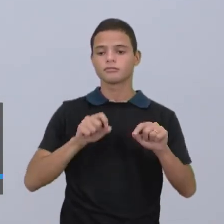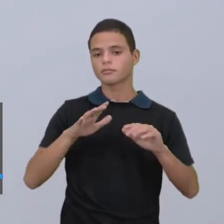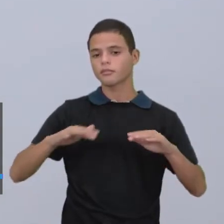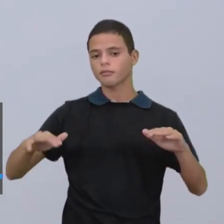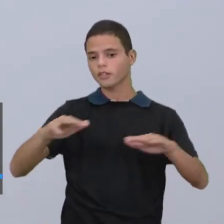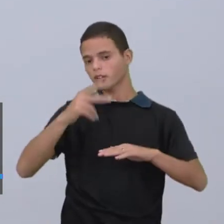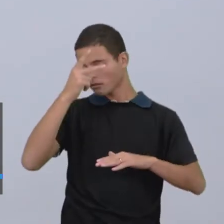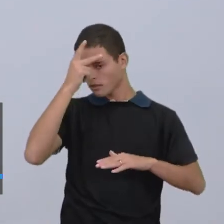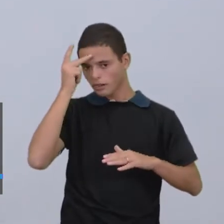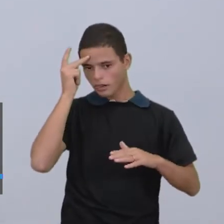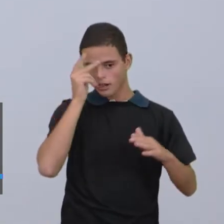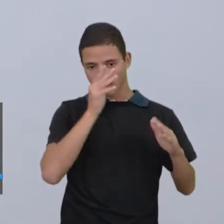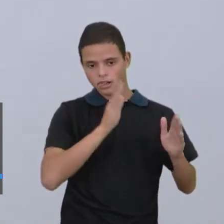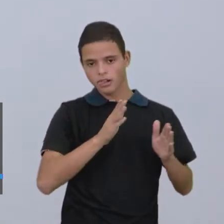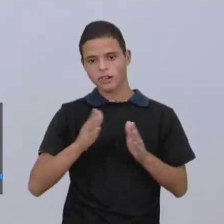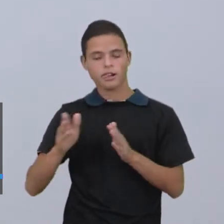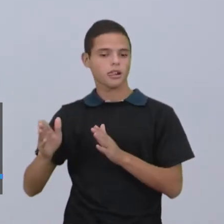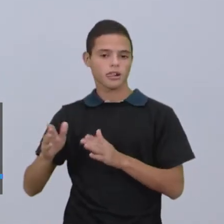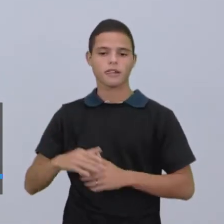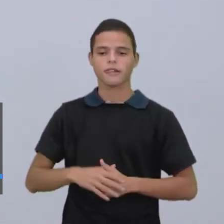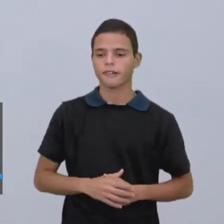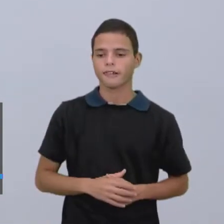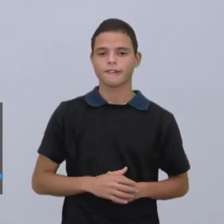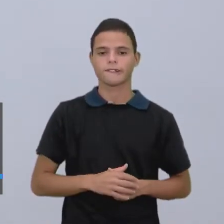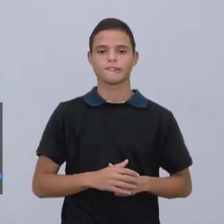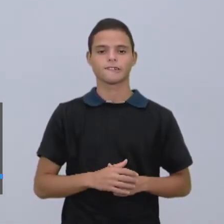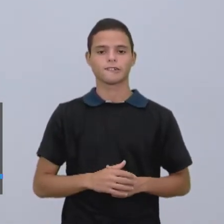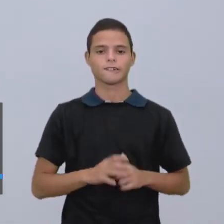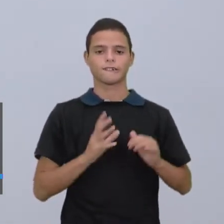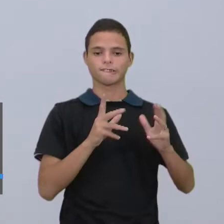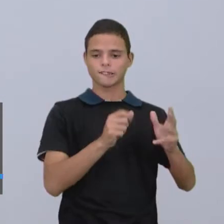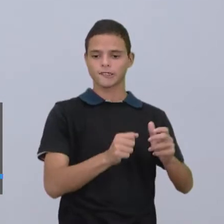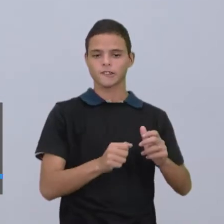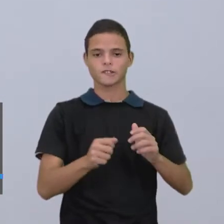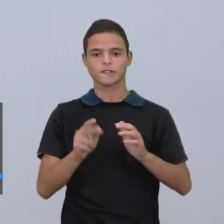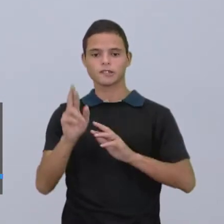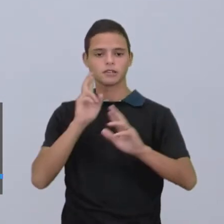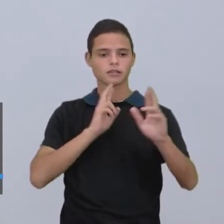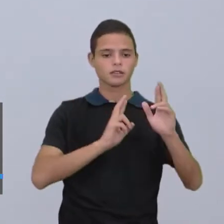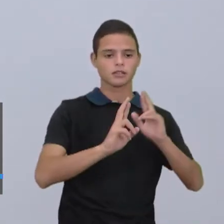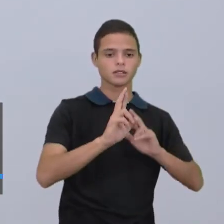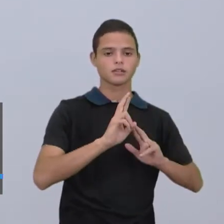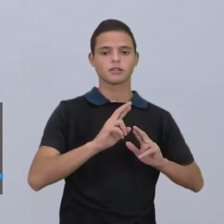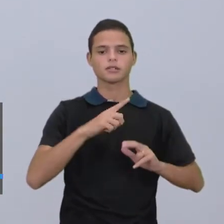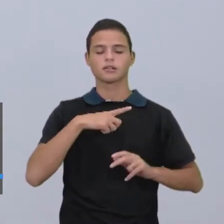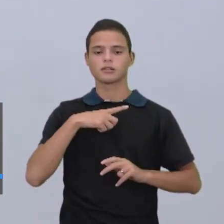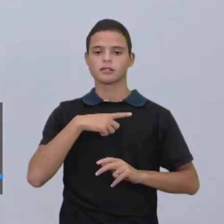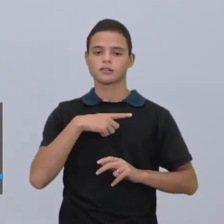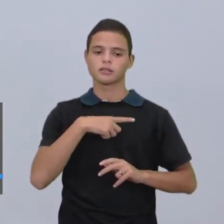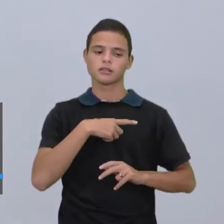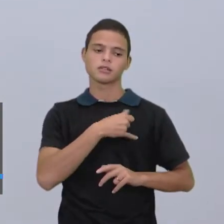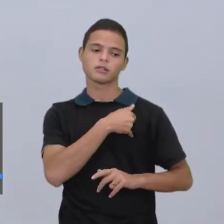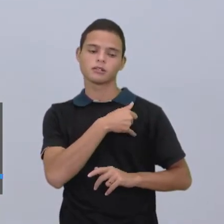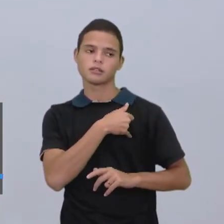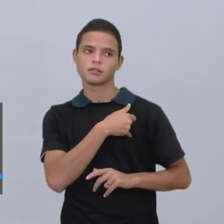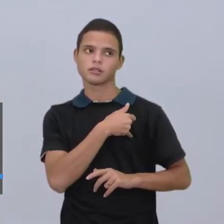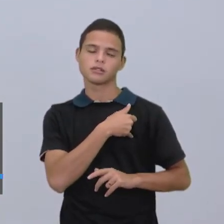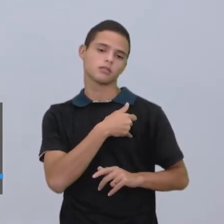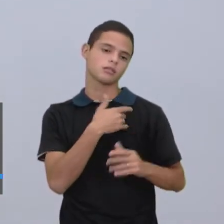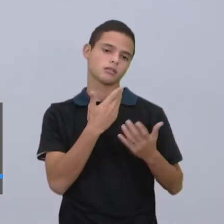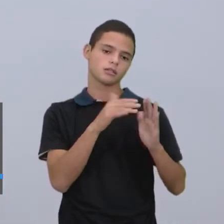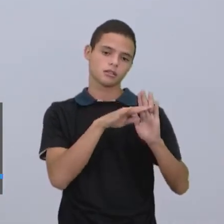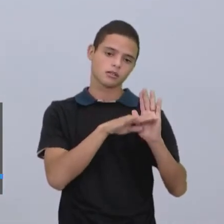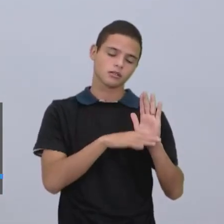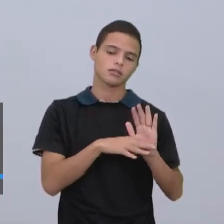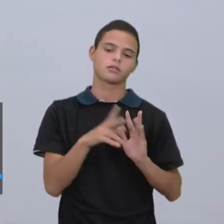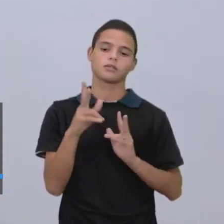todas as pessoas, se a gente está falando de pessoas, né? Mas todas as pessoas que vão responder a pesquisa têm a mesma probabilidade de ser sorteado. Por isso que